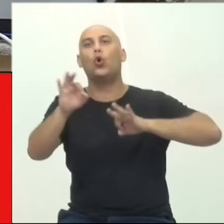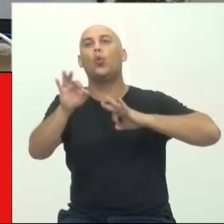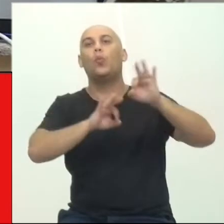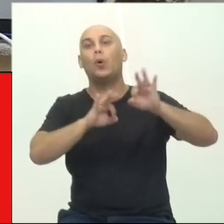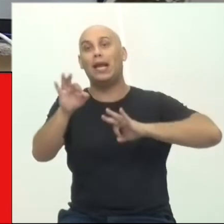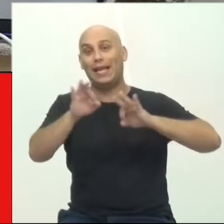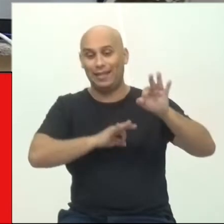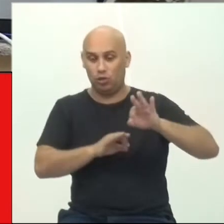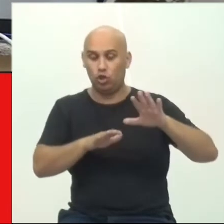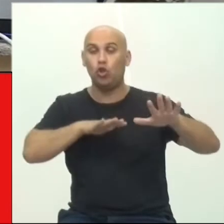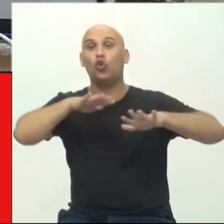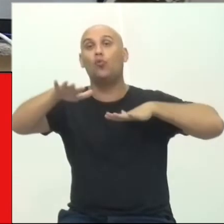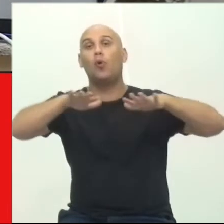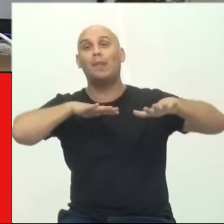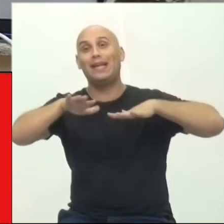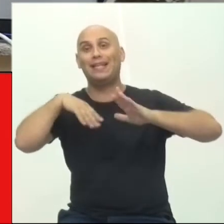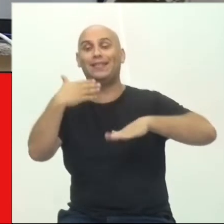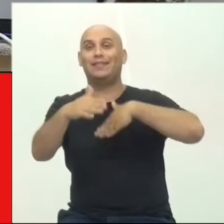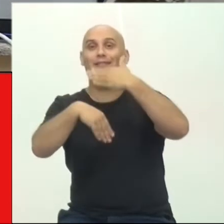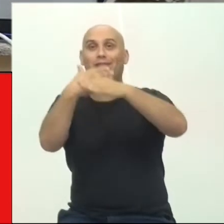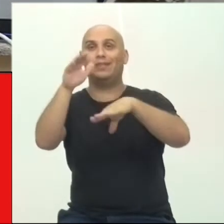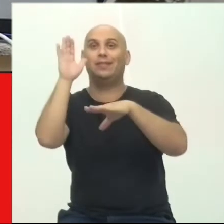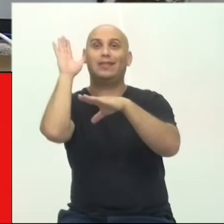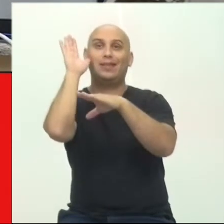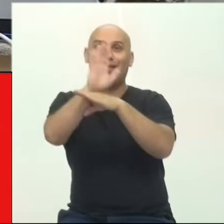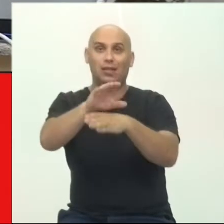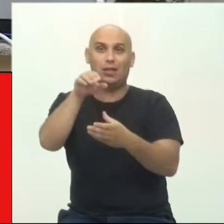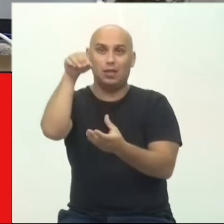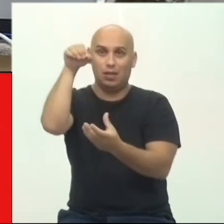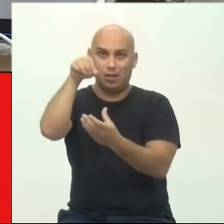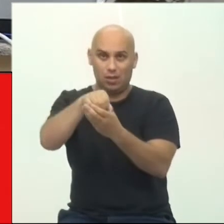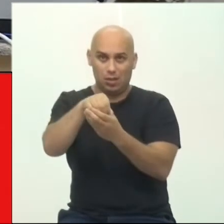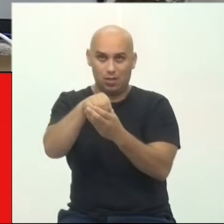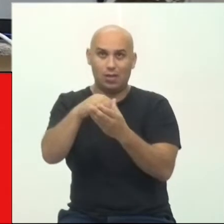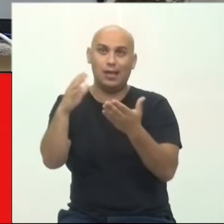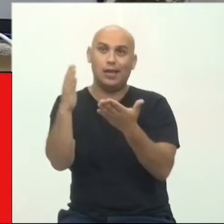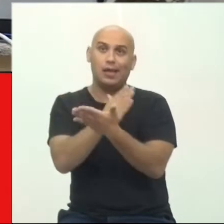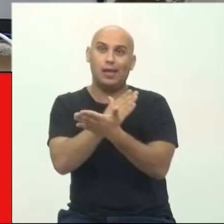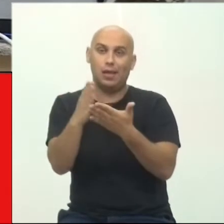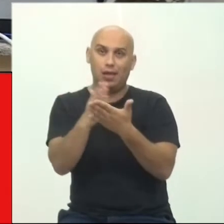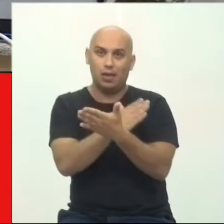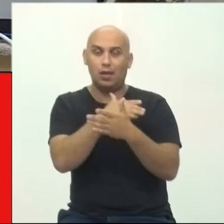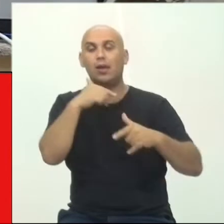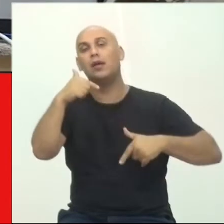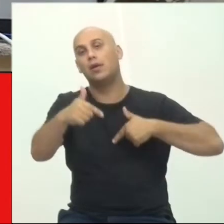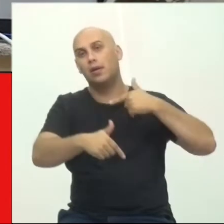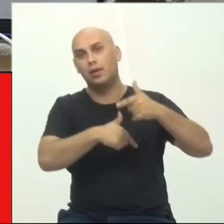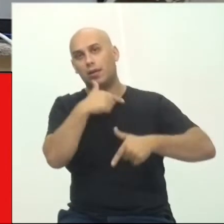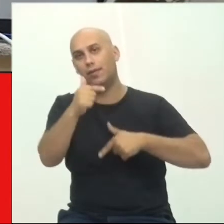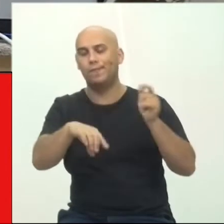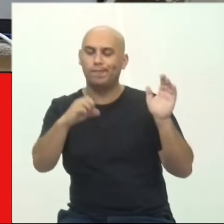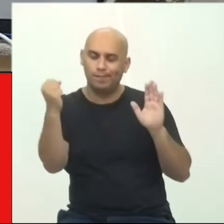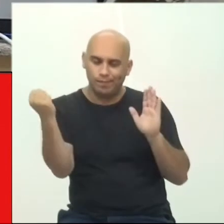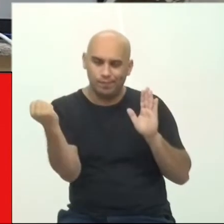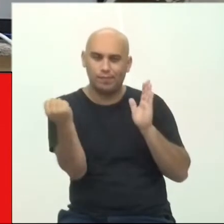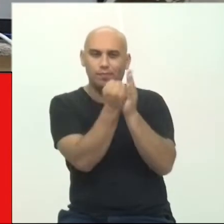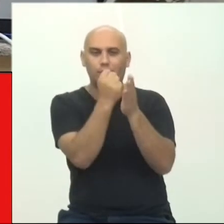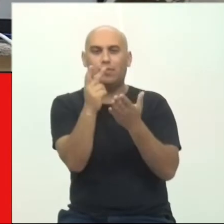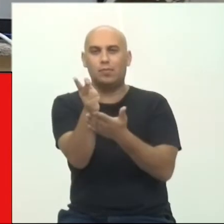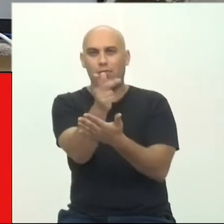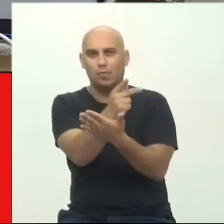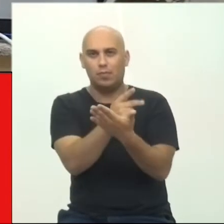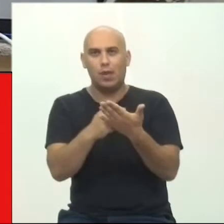sendo desenvolvido, né? A contribuição da Unesc foi colocar alguns serviços no sentido de validar o desenho, fazer